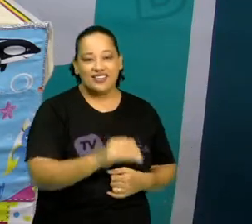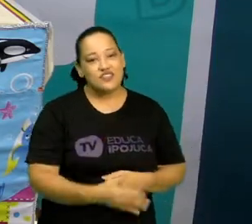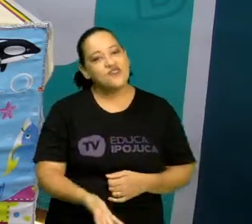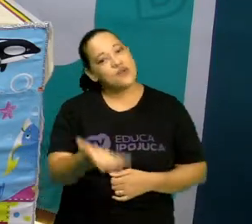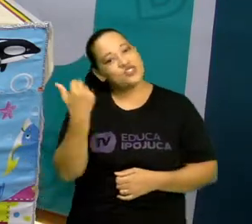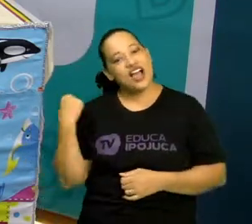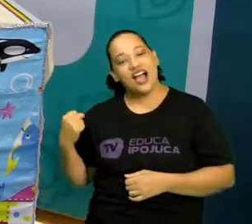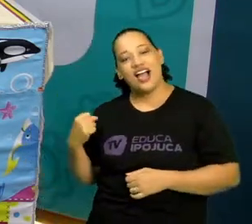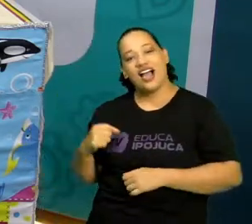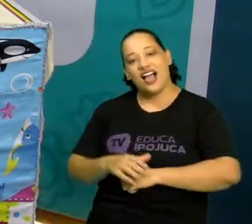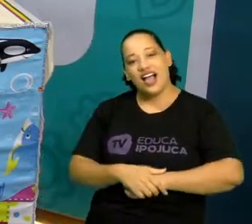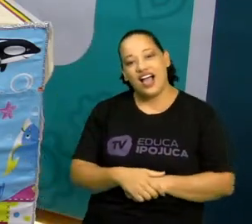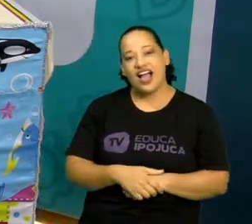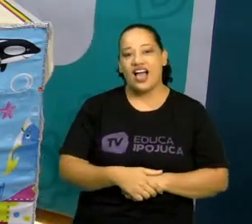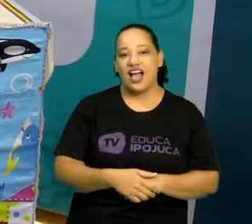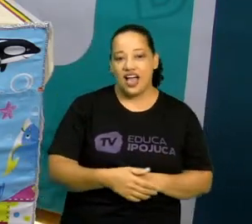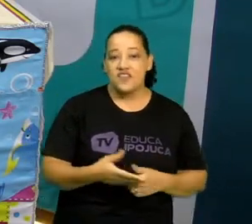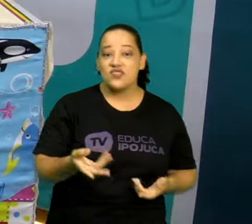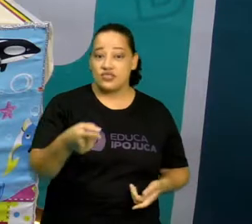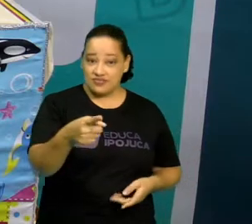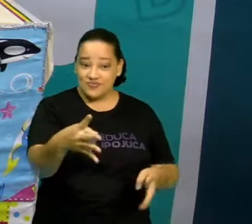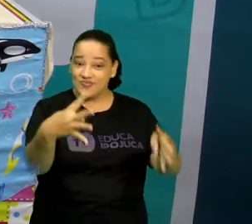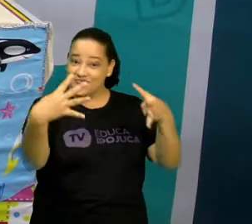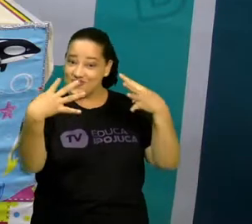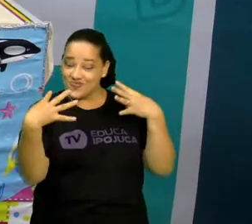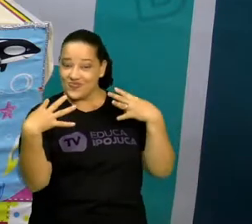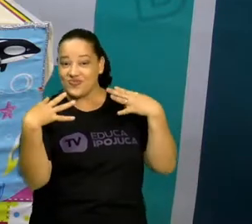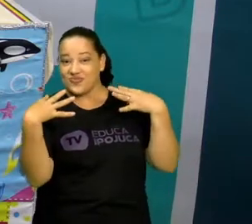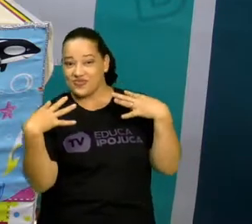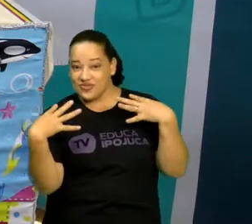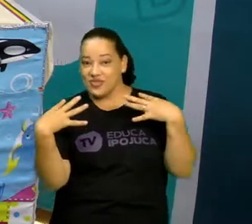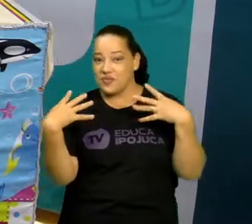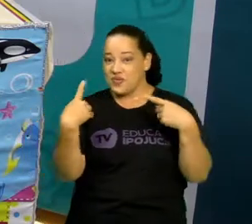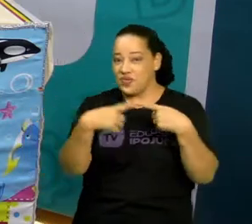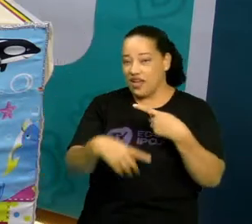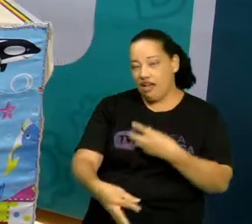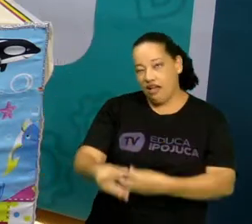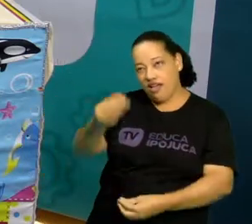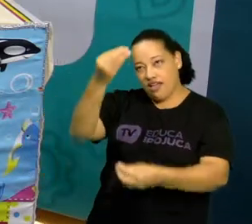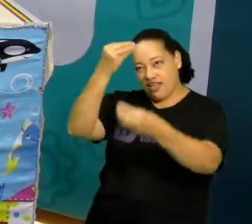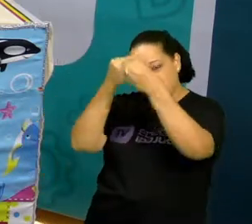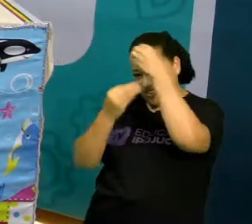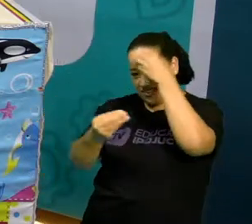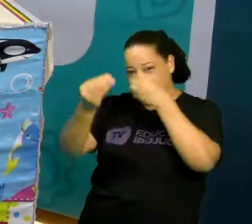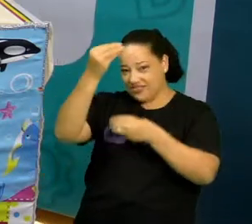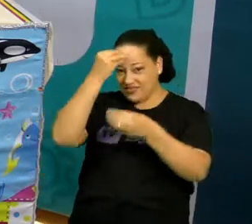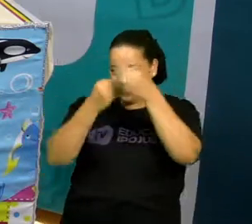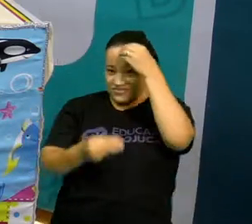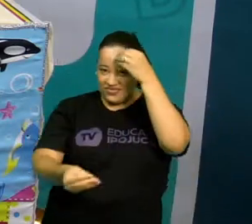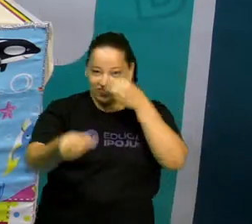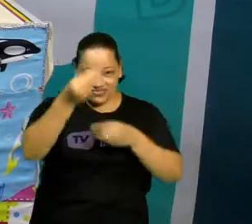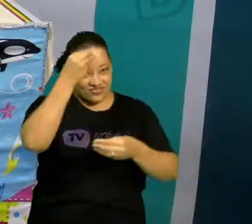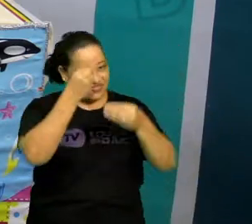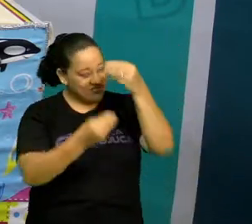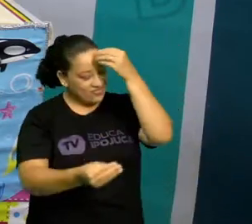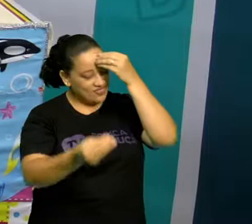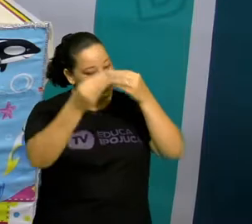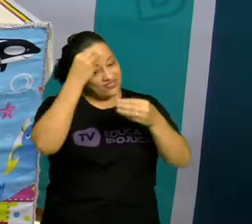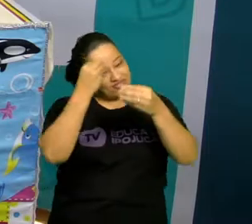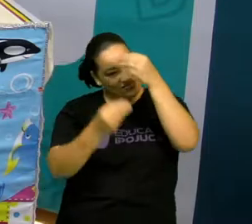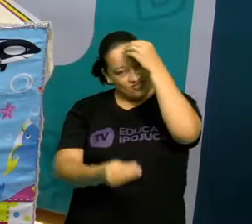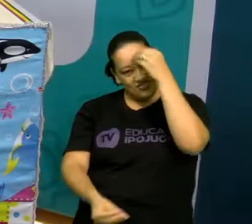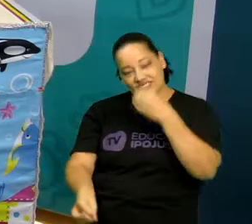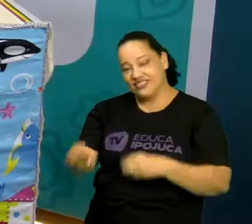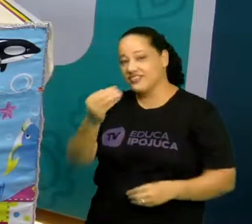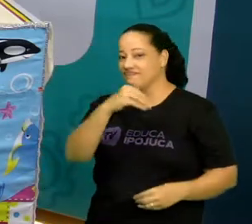contar. Vamos lá, preste atenção, que jamais ela vai sair do seu